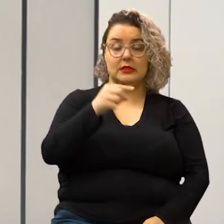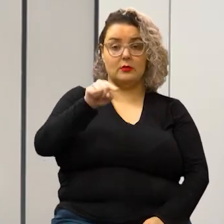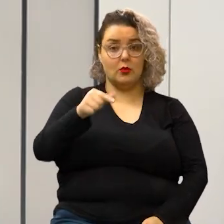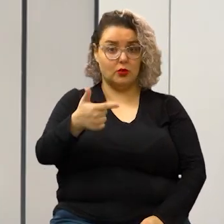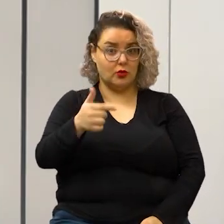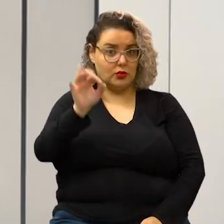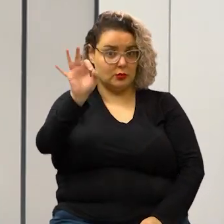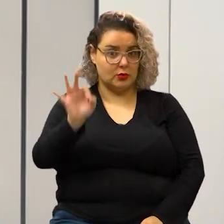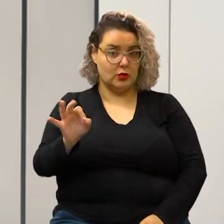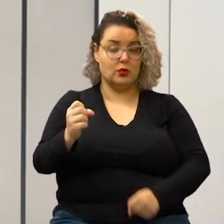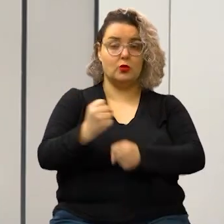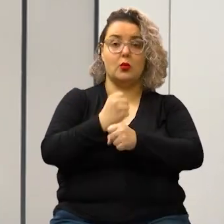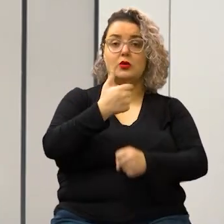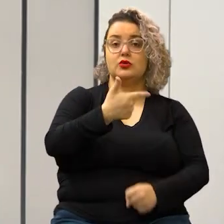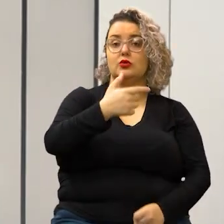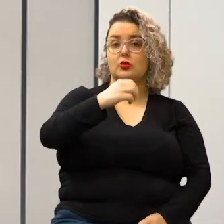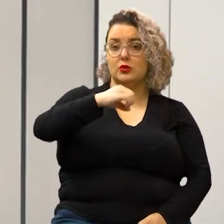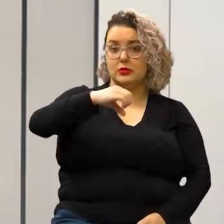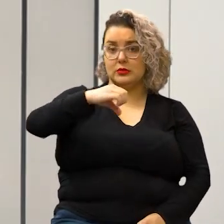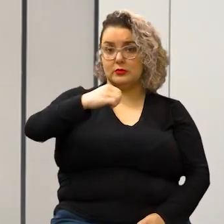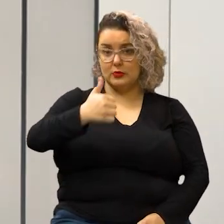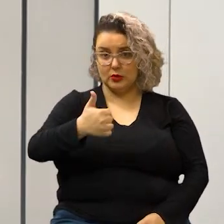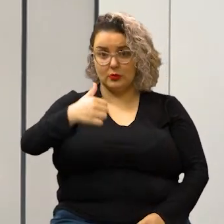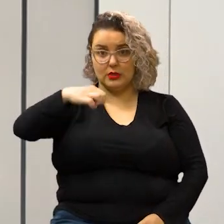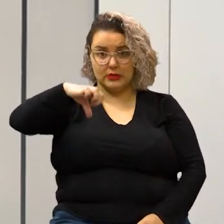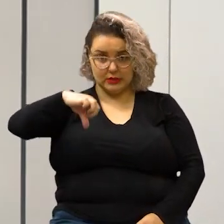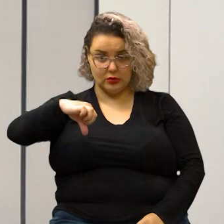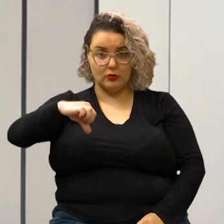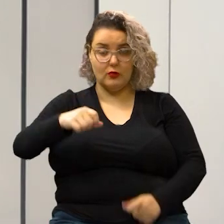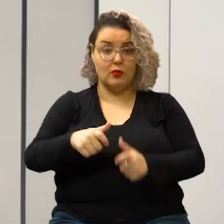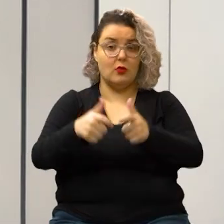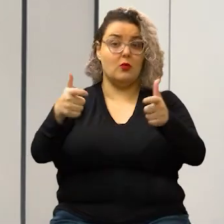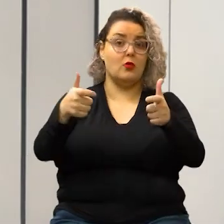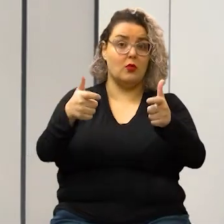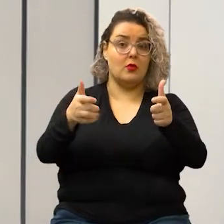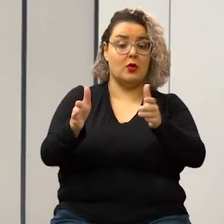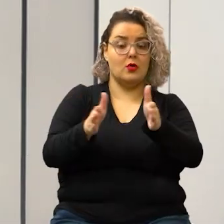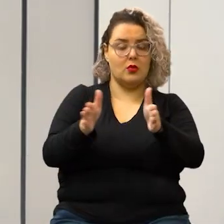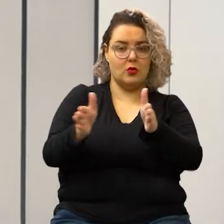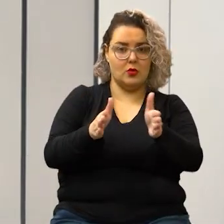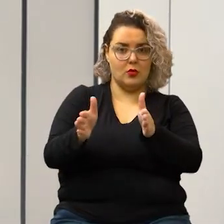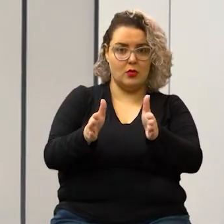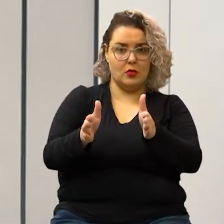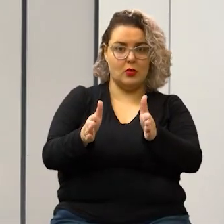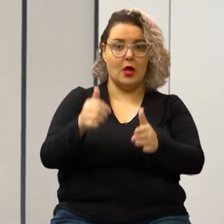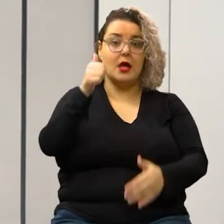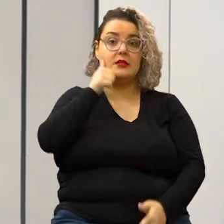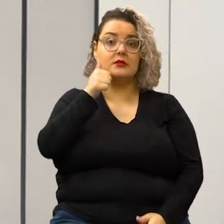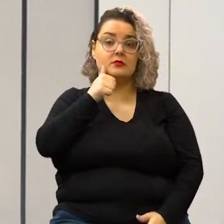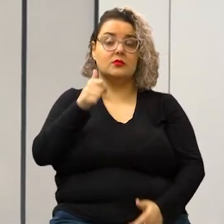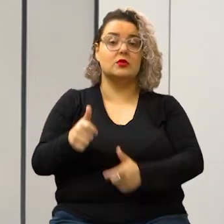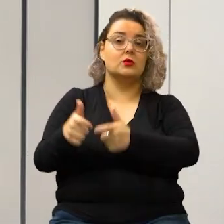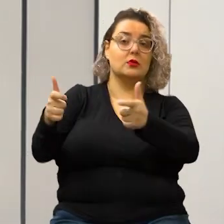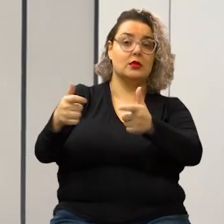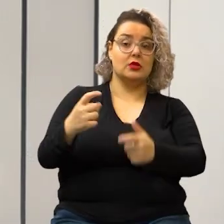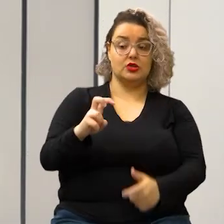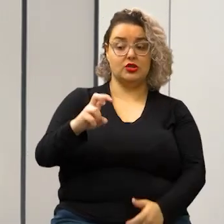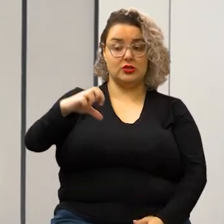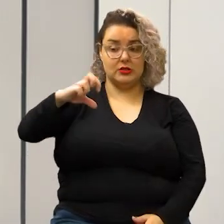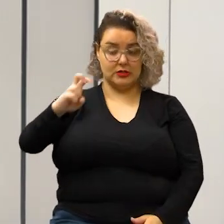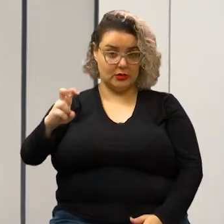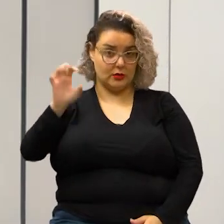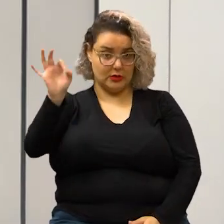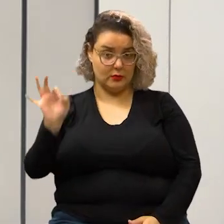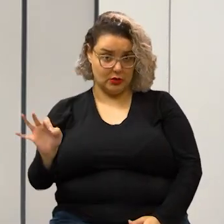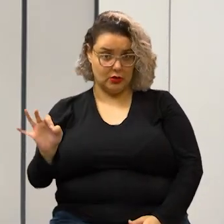63,2% em 2019. O aumento foi mais intenso entre as meninas, que saíram de